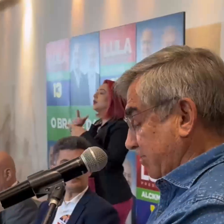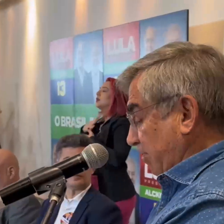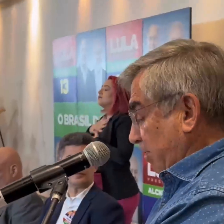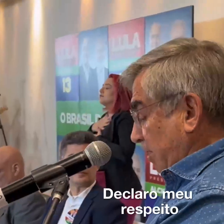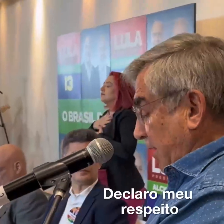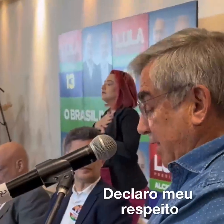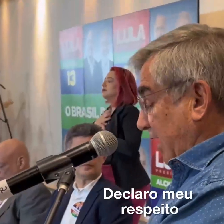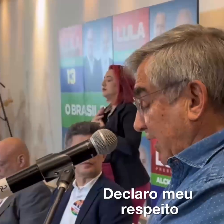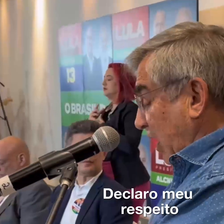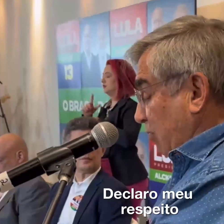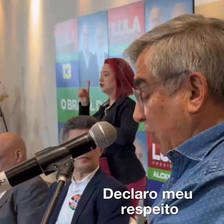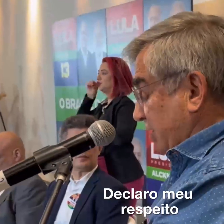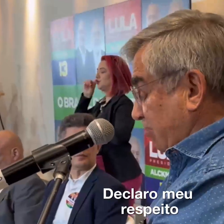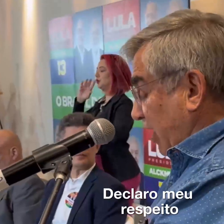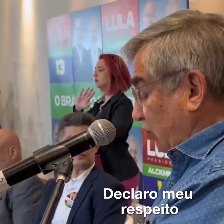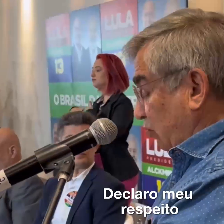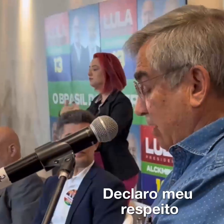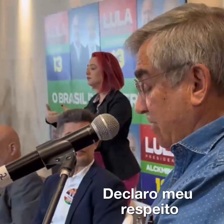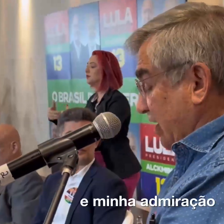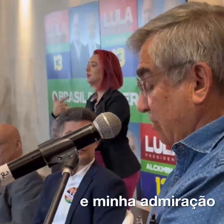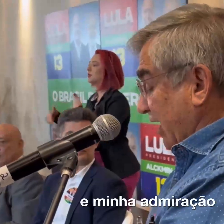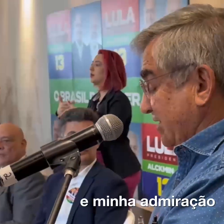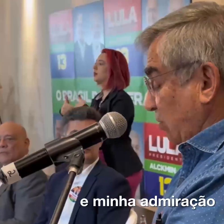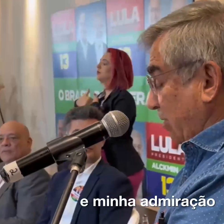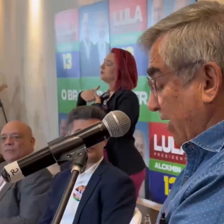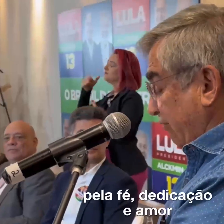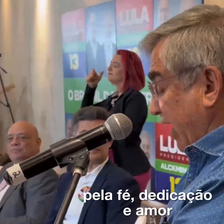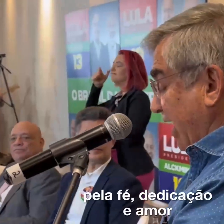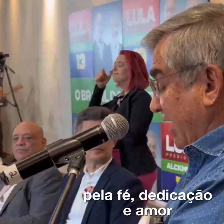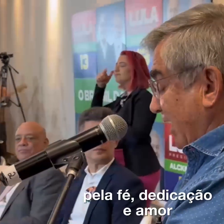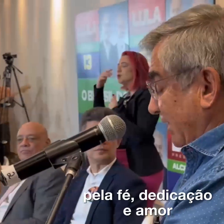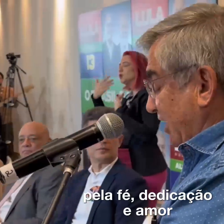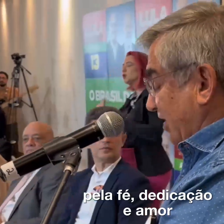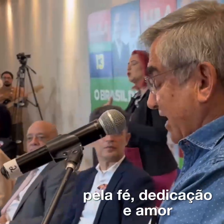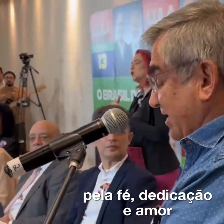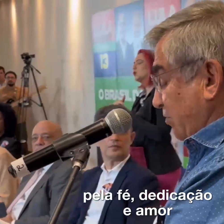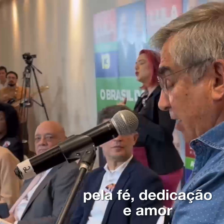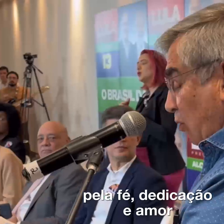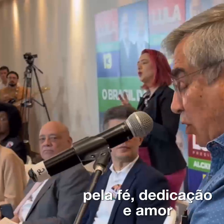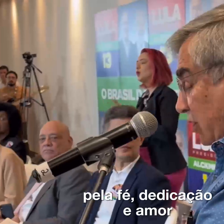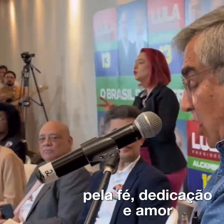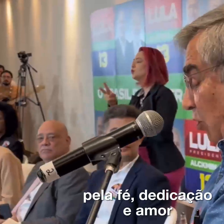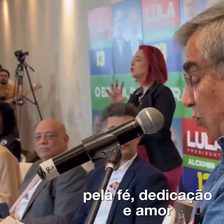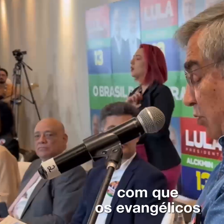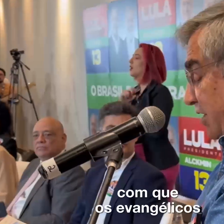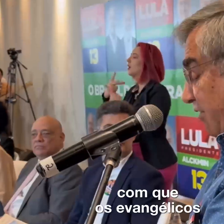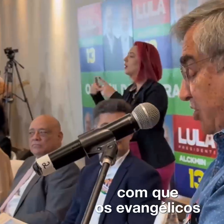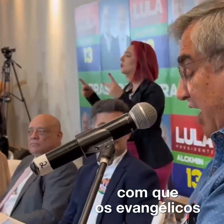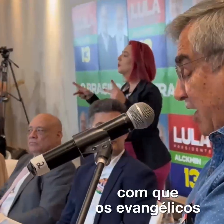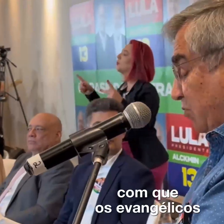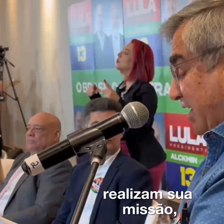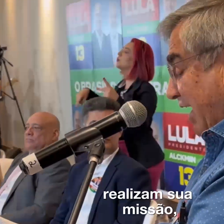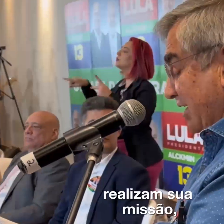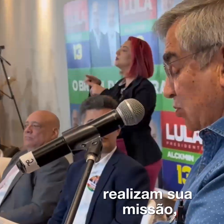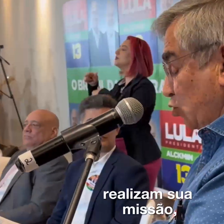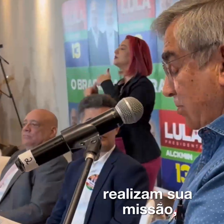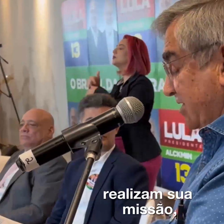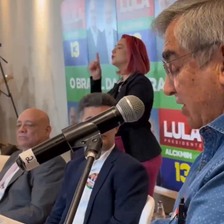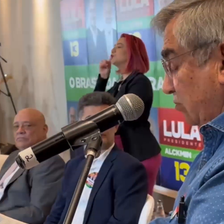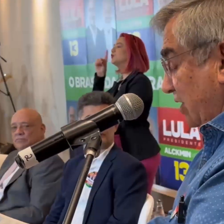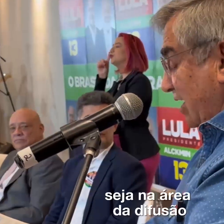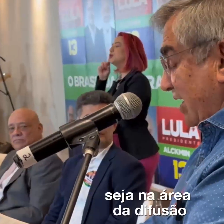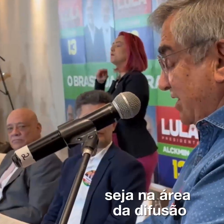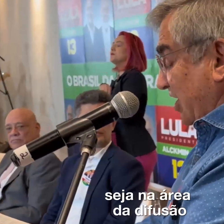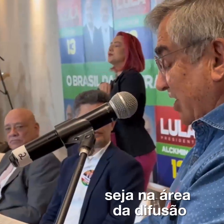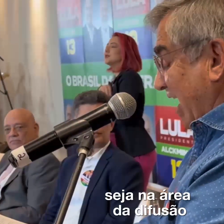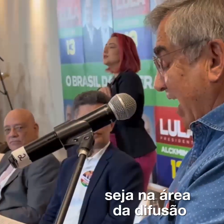pessoas declaro meu respeito e minha admiração pela fé dedicação e amor com que os evangélicos realizam